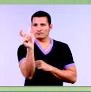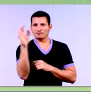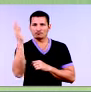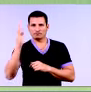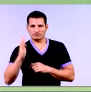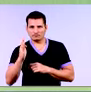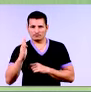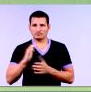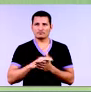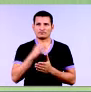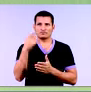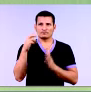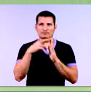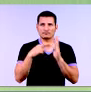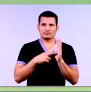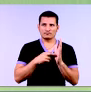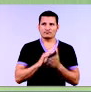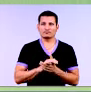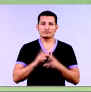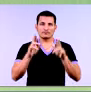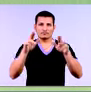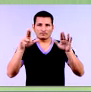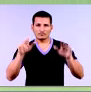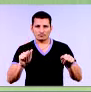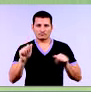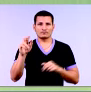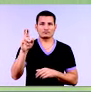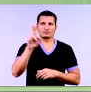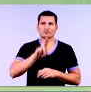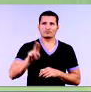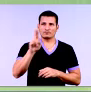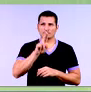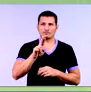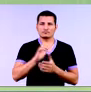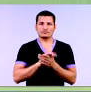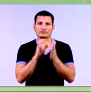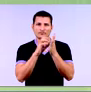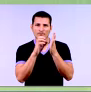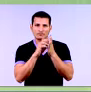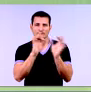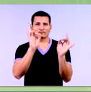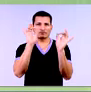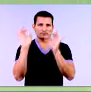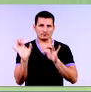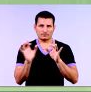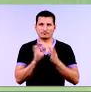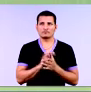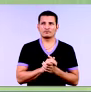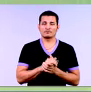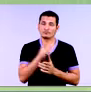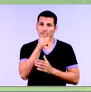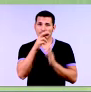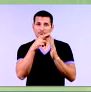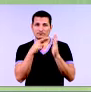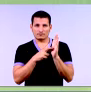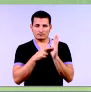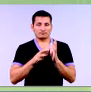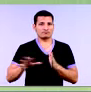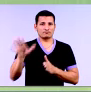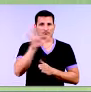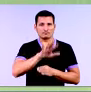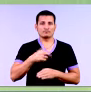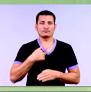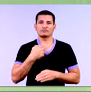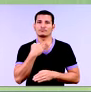Outra regra, nunca utilizar caracteres especiais. Isso aqui é uma regra geral, eu não posso